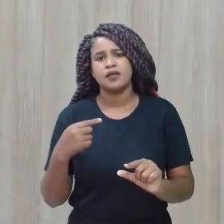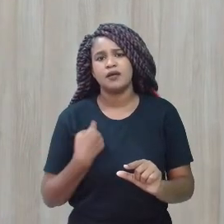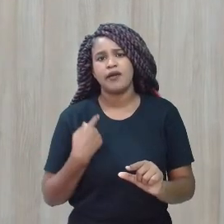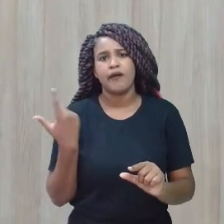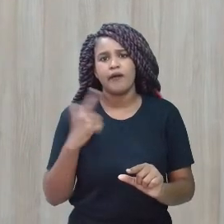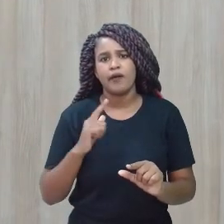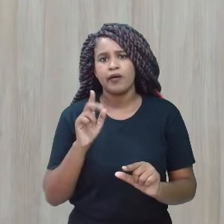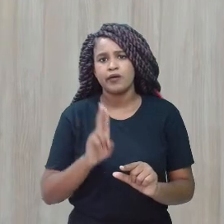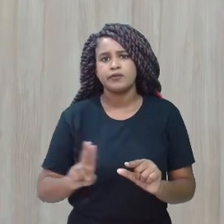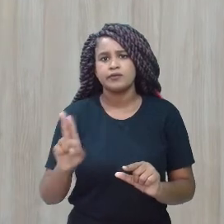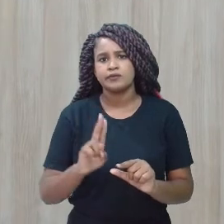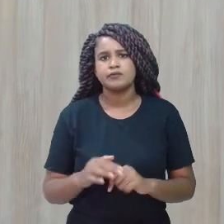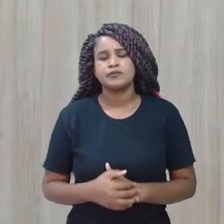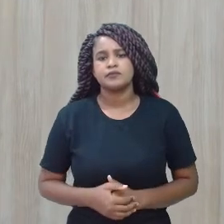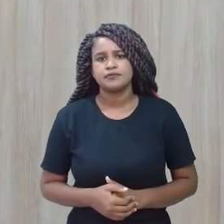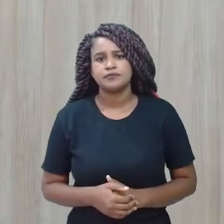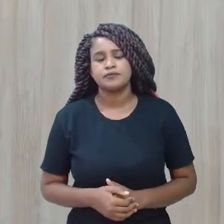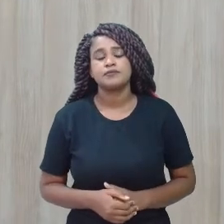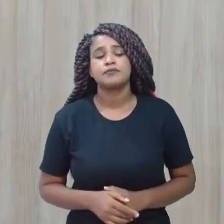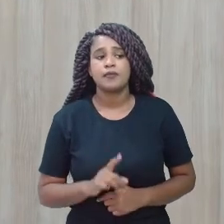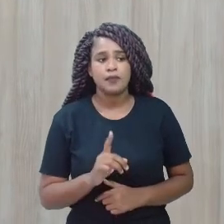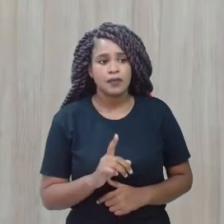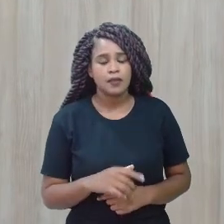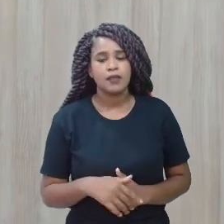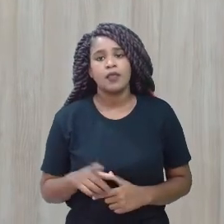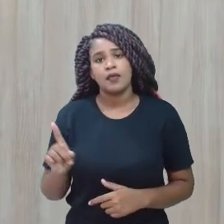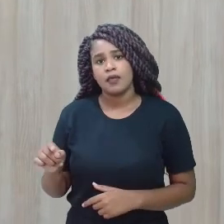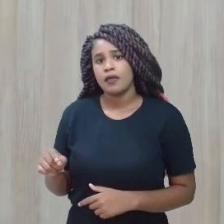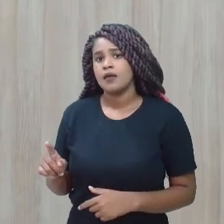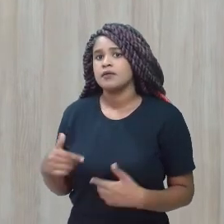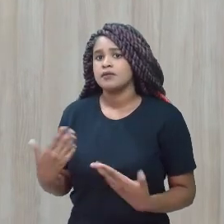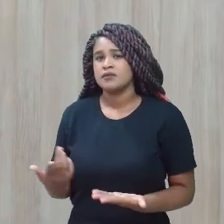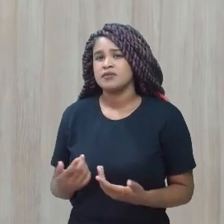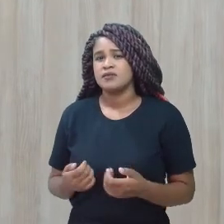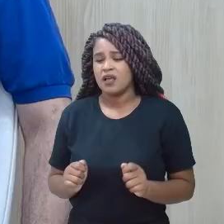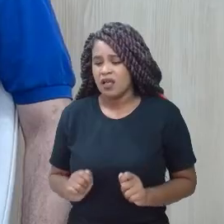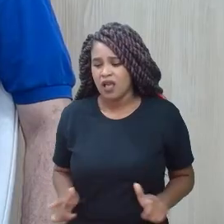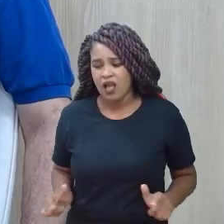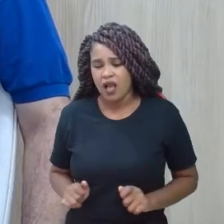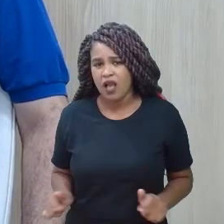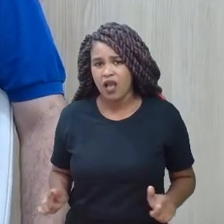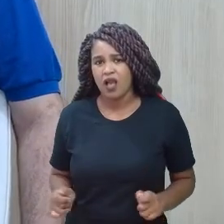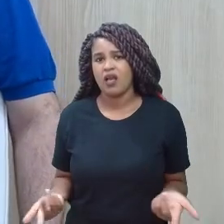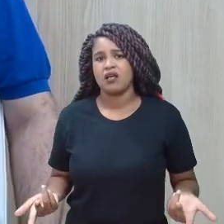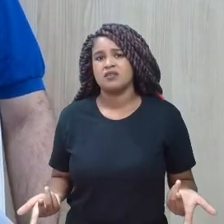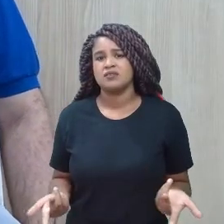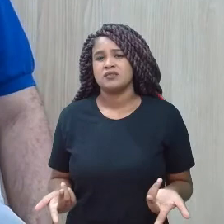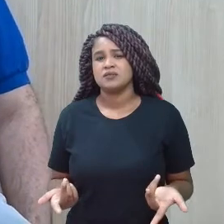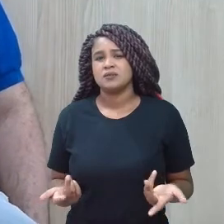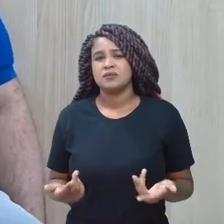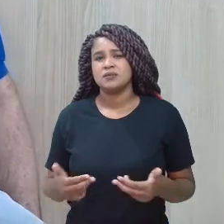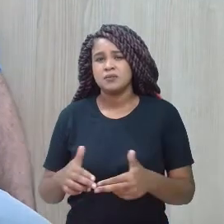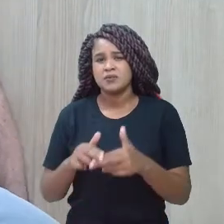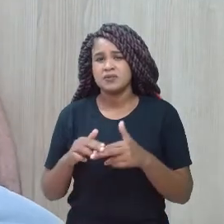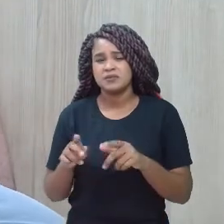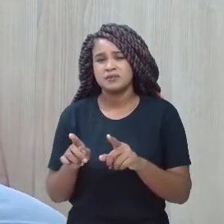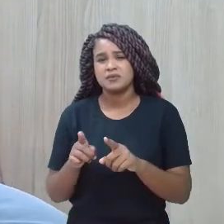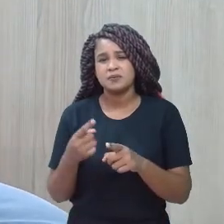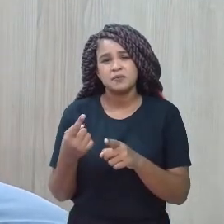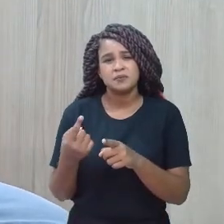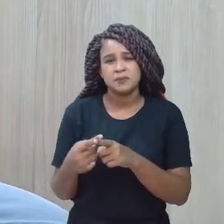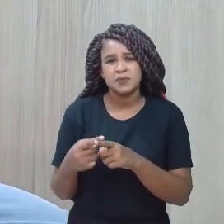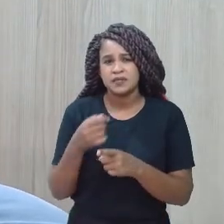nosso no planeta professora, Terra. justamente aquele consumo um pouco inapropriado, né? Uma mangueira que você deixa um pouco o tempo mais jorrando